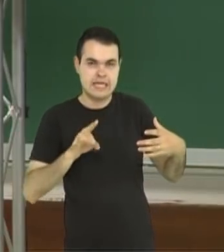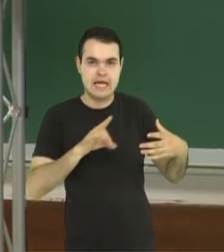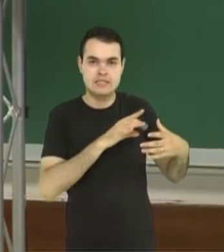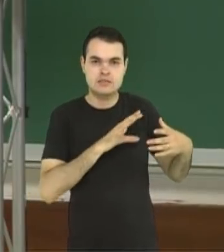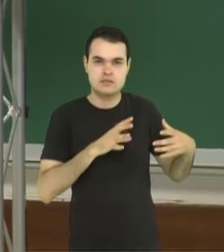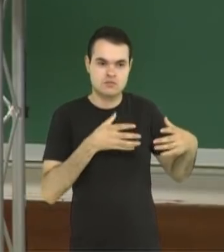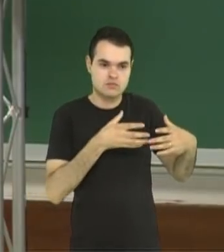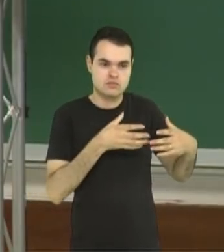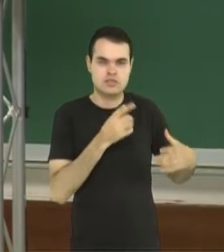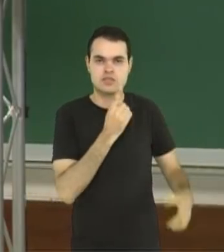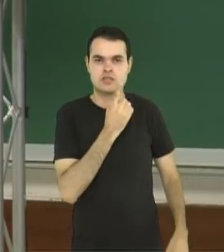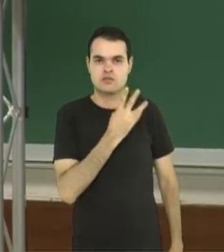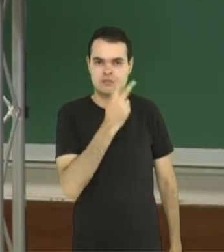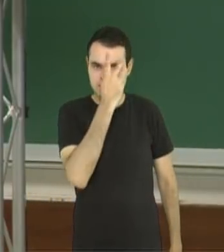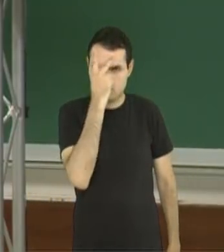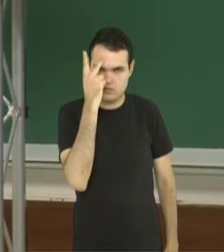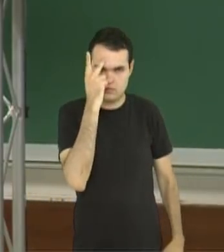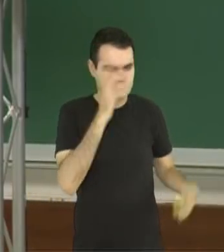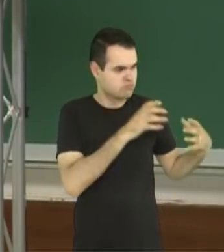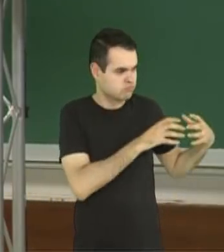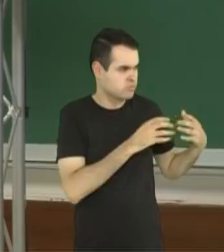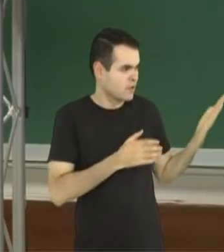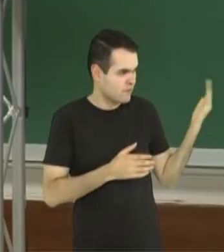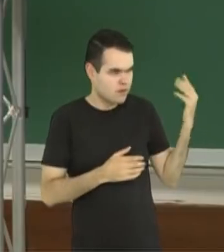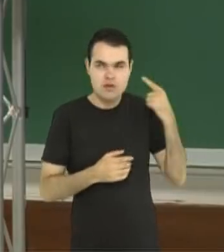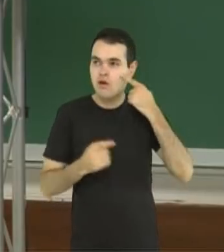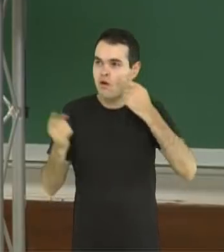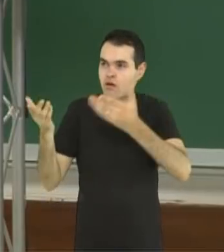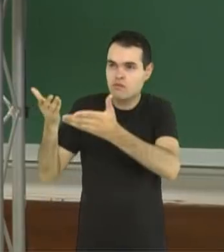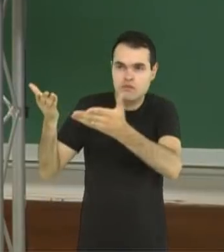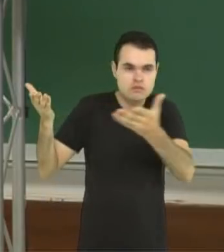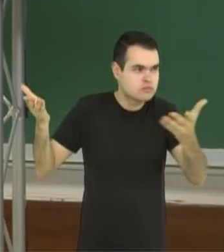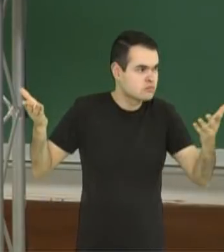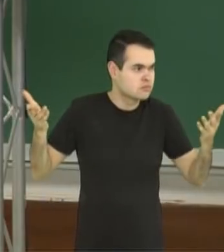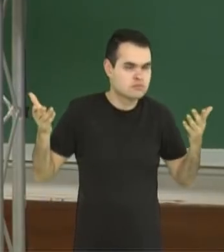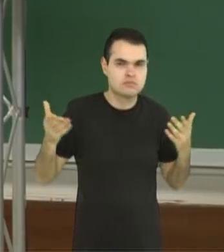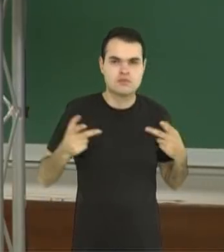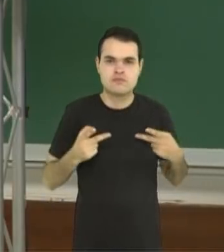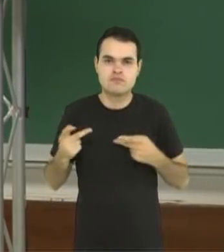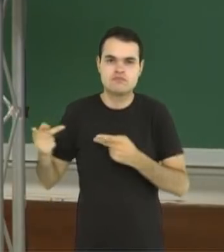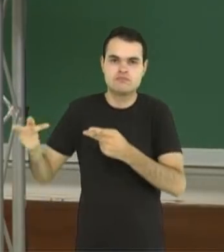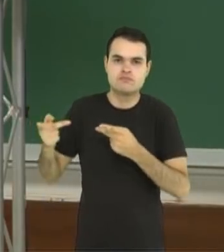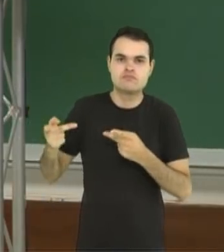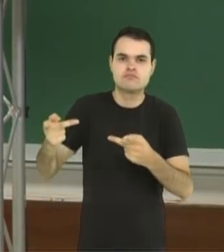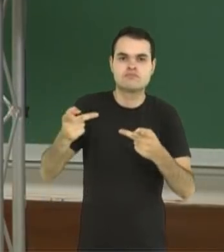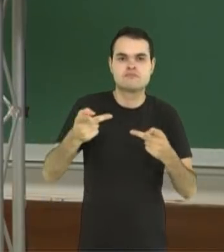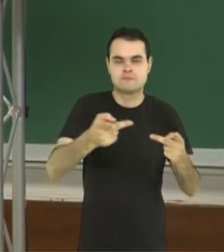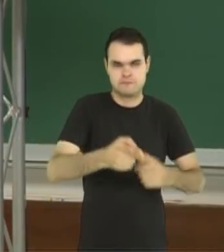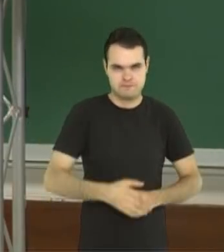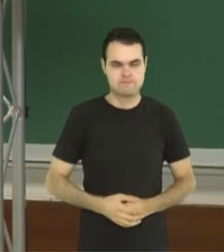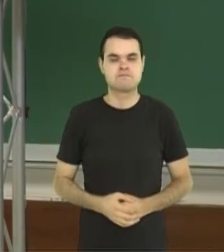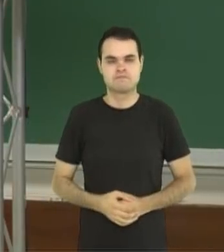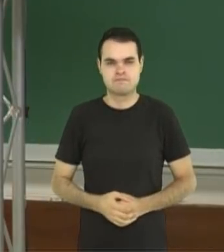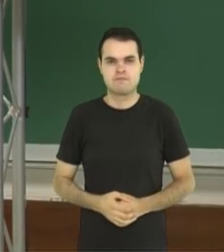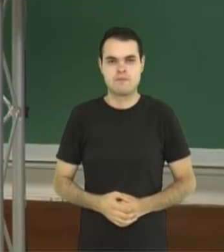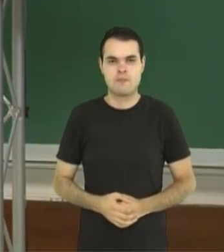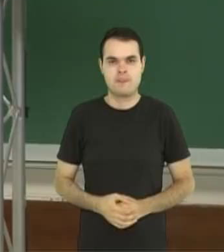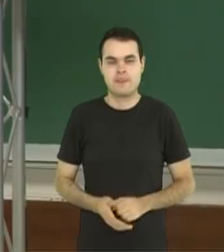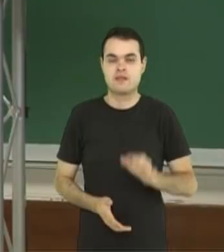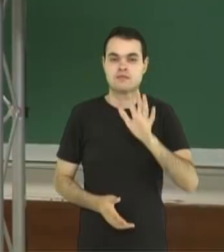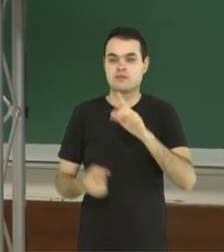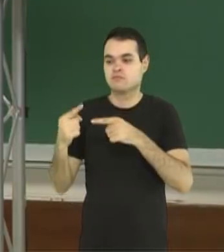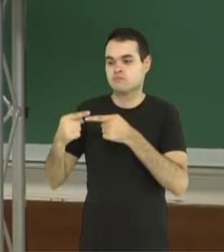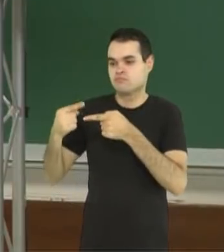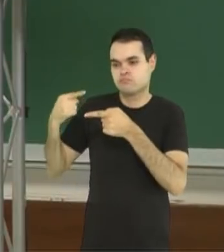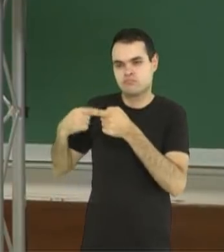Então, cada turminha, ele pegou 14 pessoas e vai levar lá, para visitar o parque, tá bom? Aí, só que no último ano